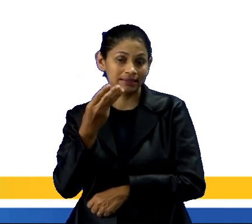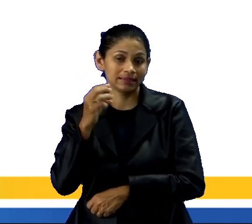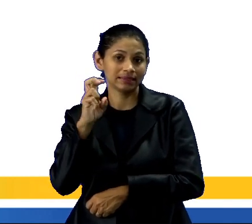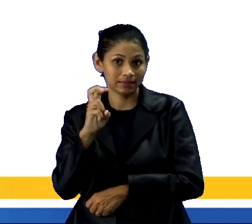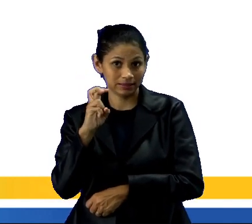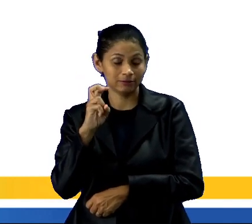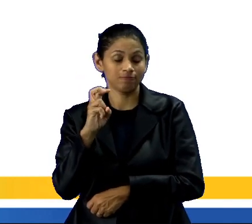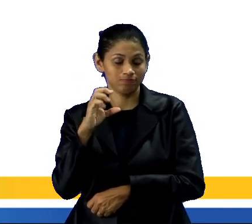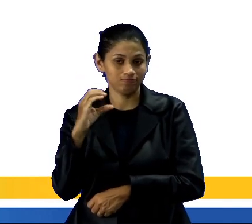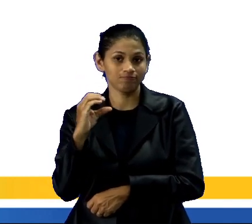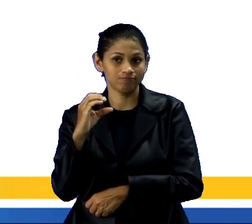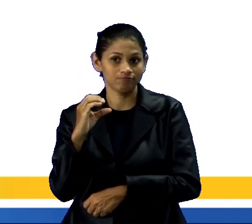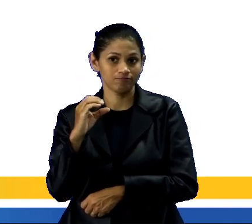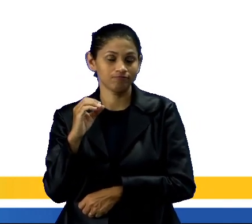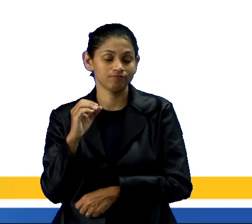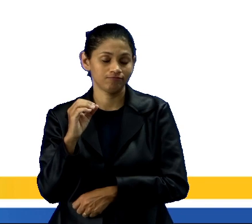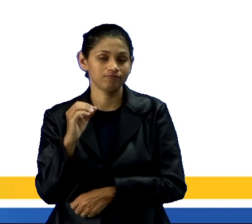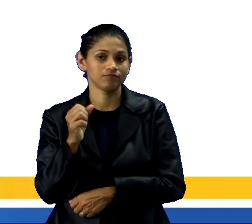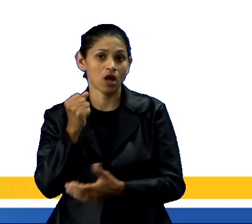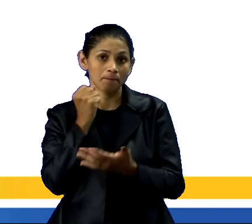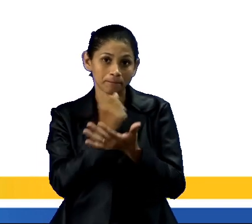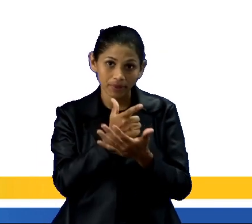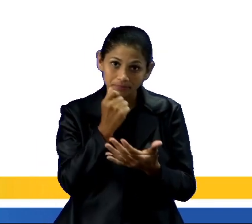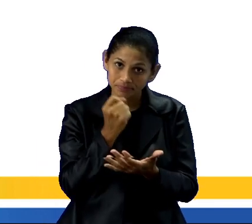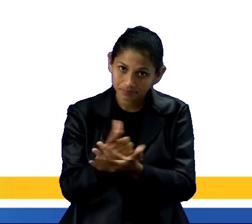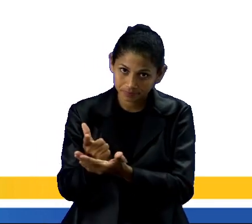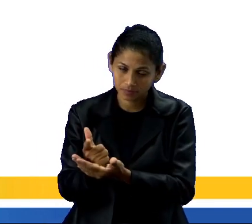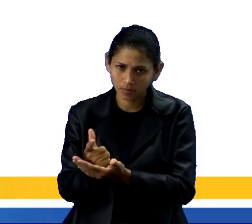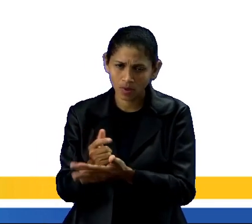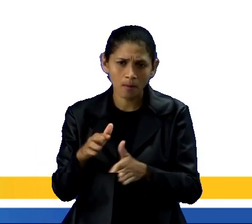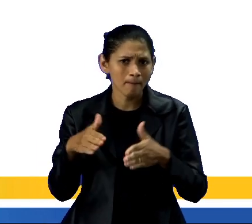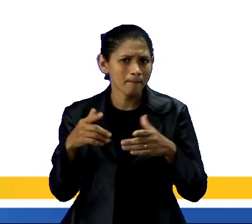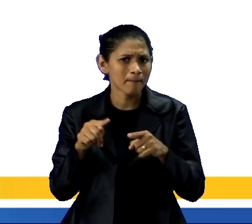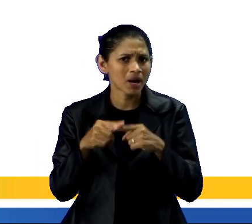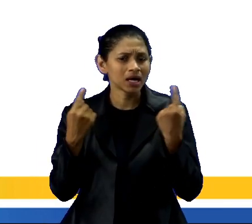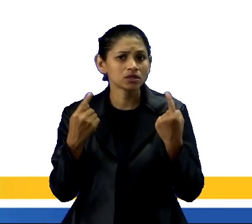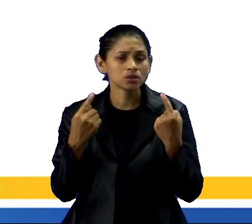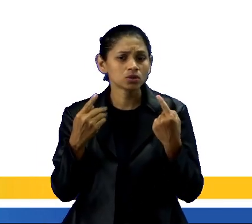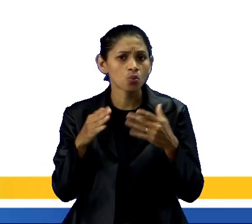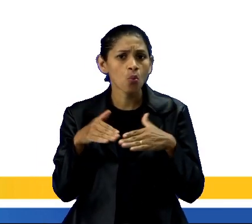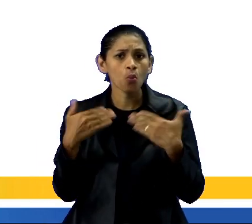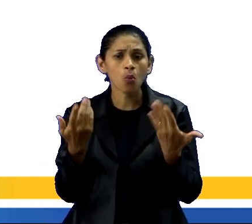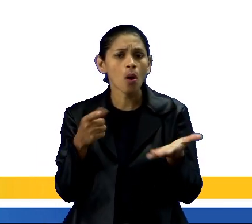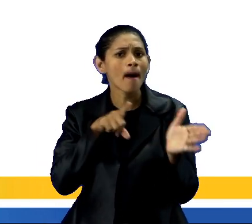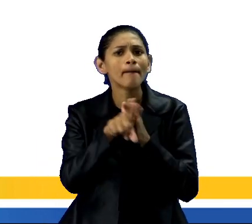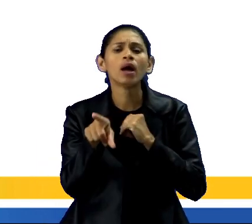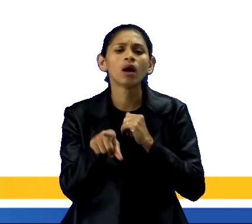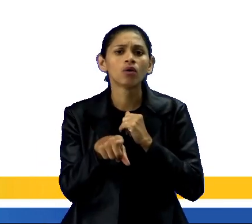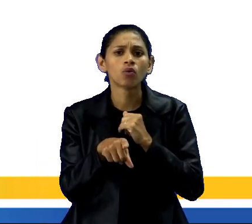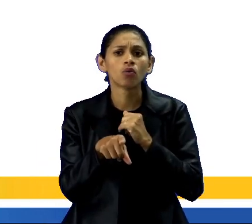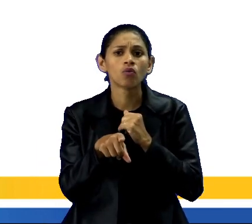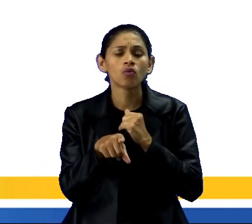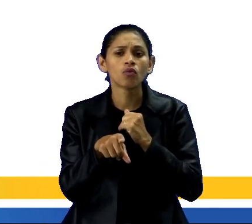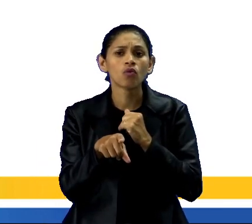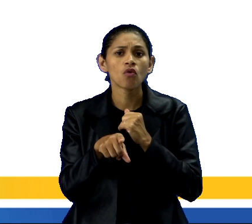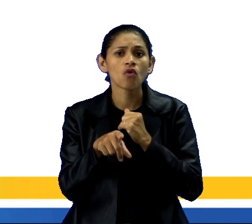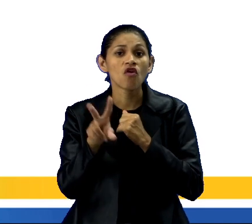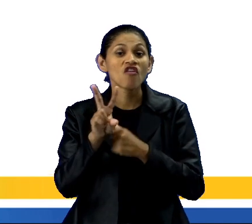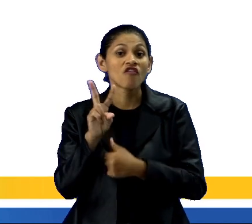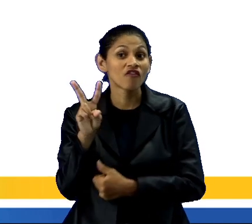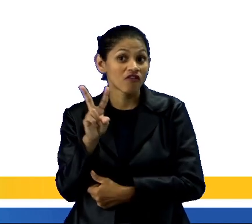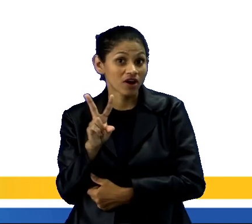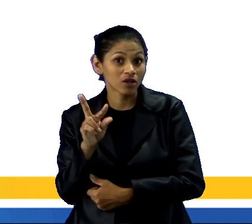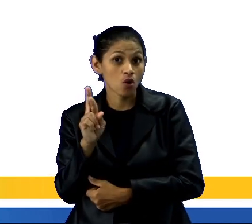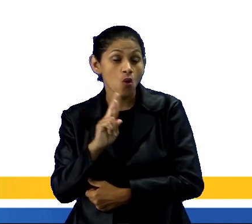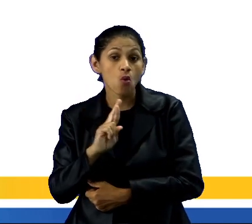21,35. Foi isso que ela gastou. Mas qual foi a pergunta? O valor que restou. ou